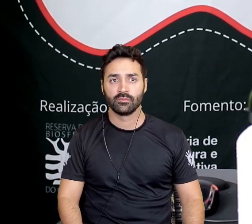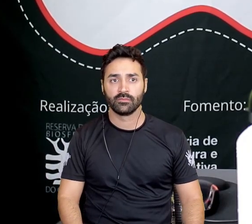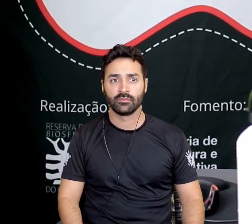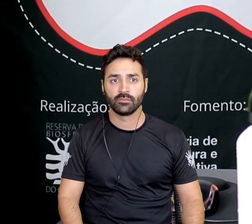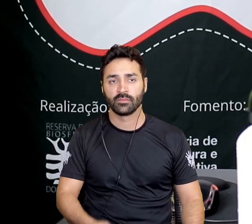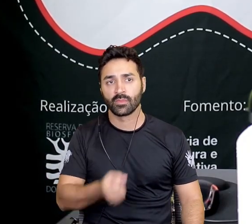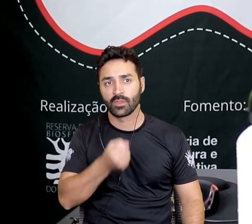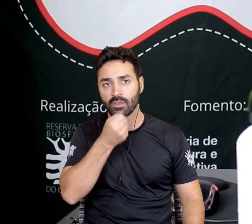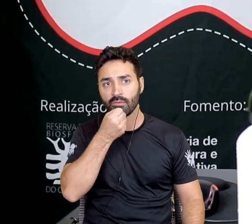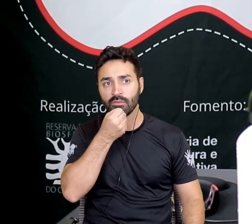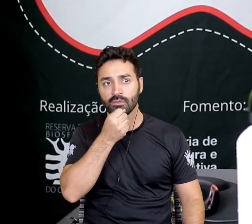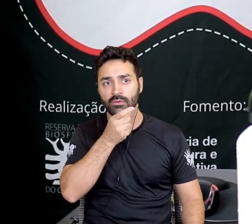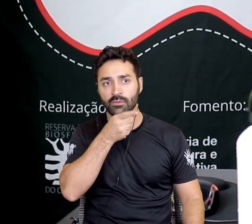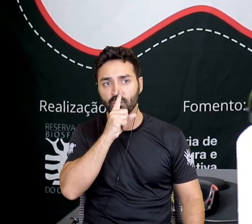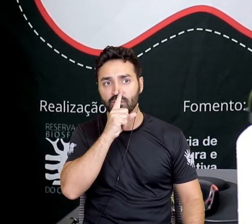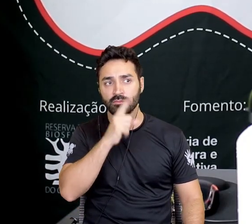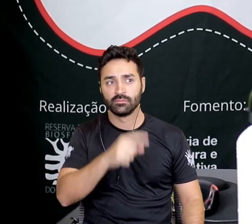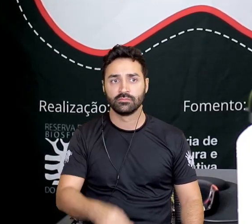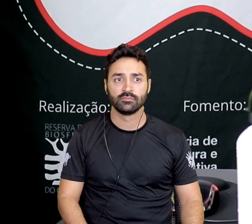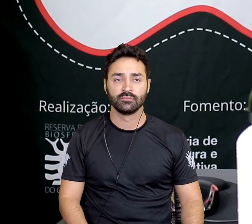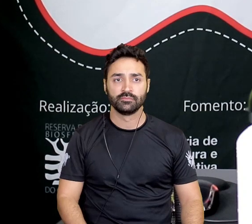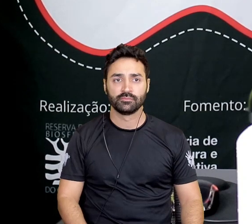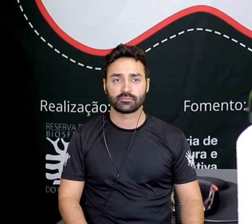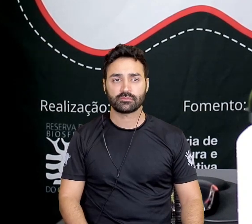Seu microfone está fechado.